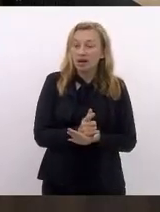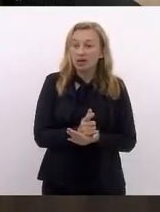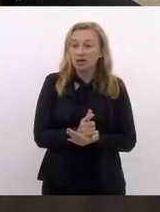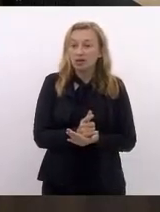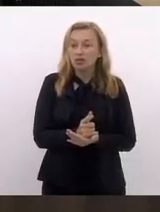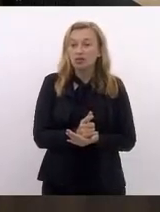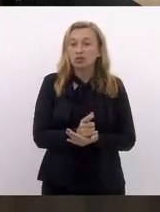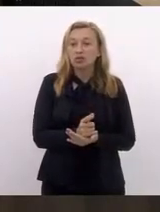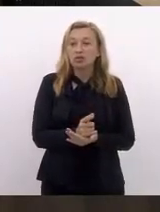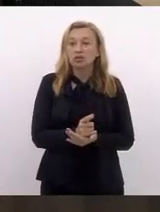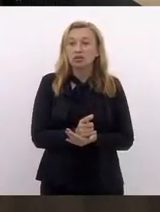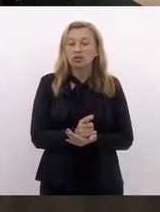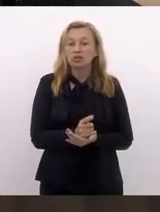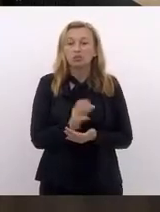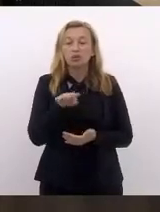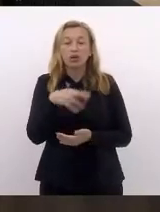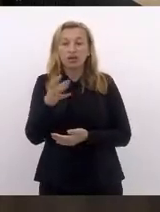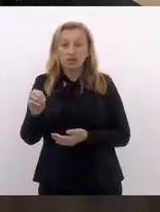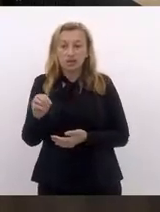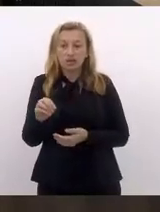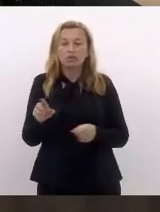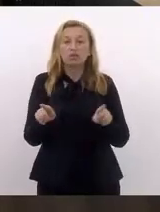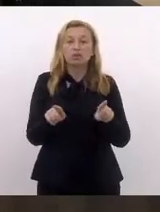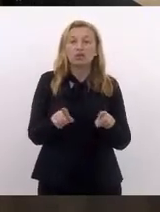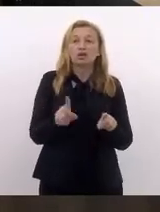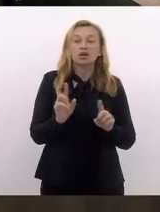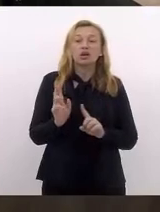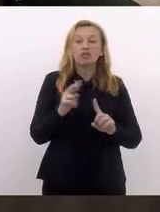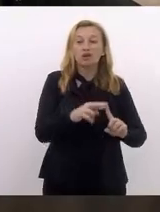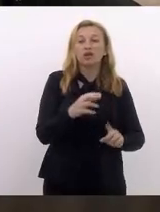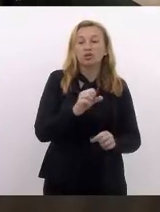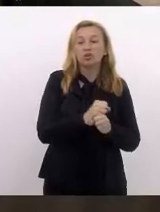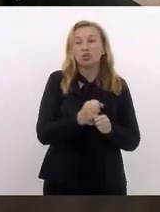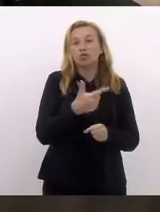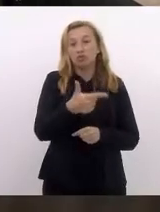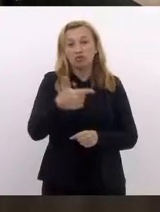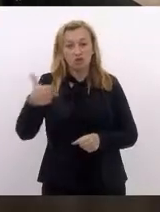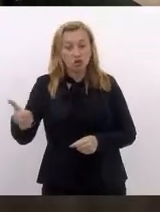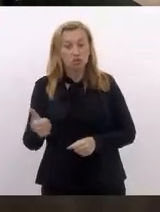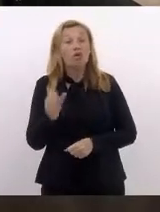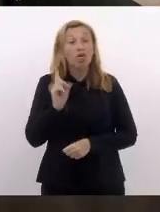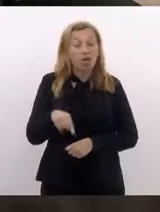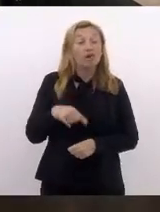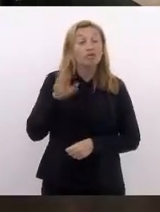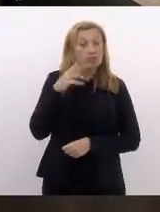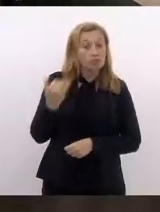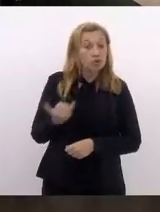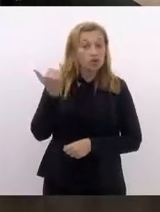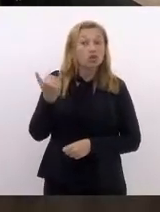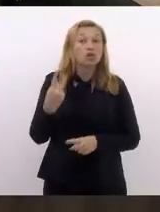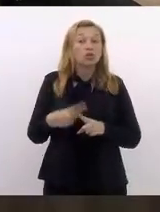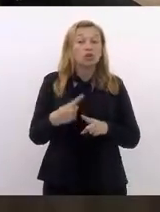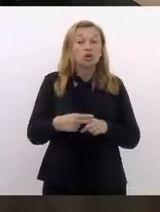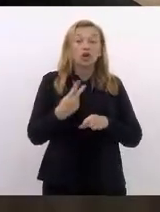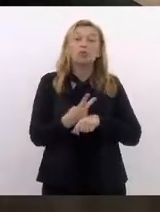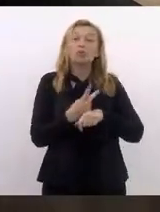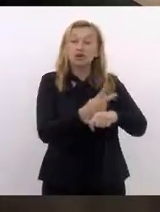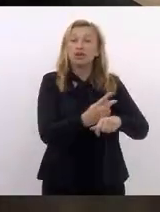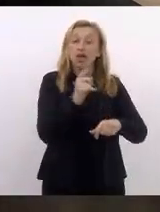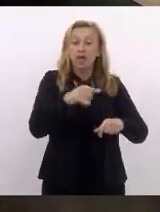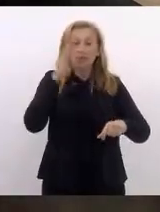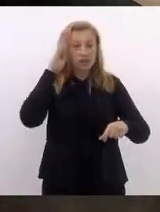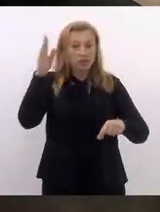o descongelamento das progressões dos enquadramentos referentes ao ano 2021 é muito importante porque o abono é